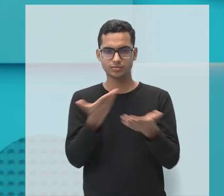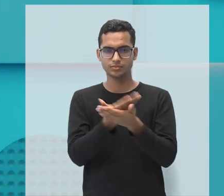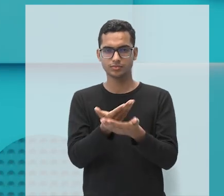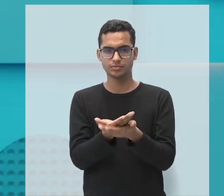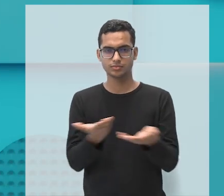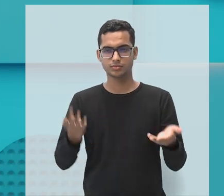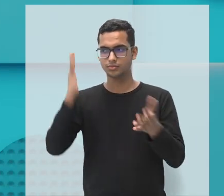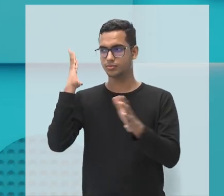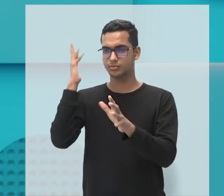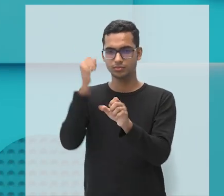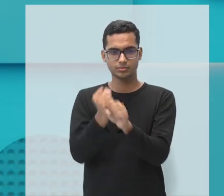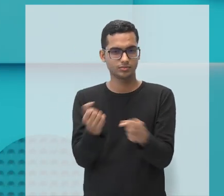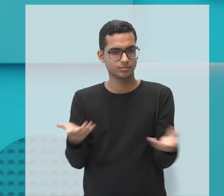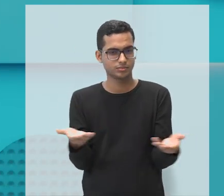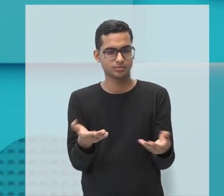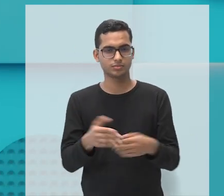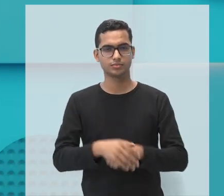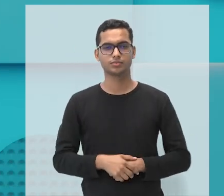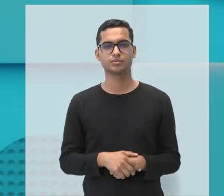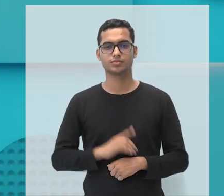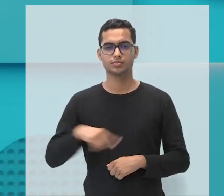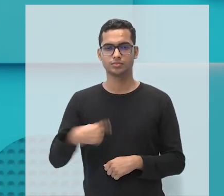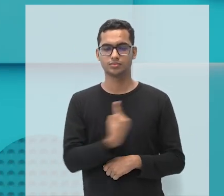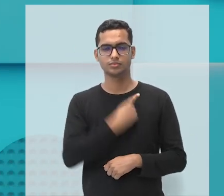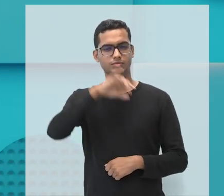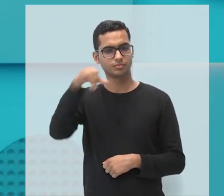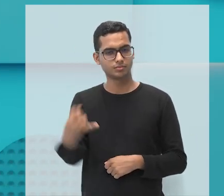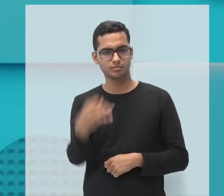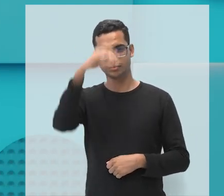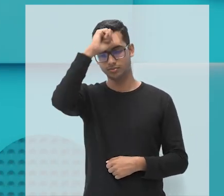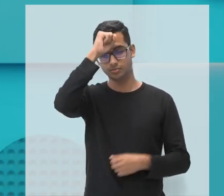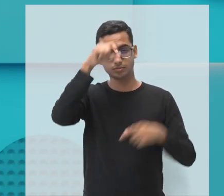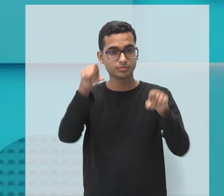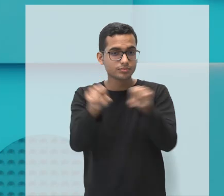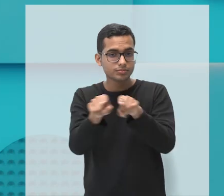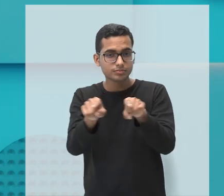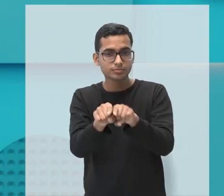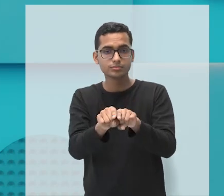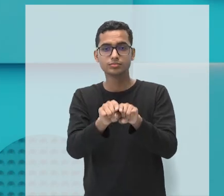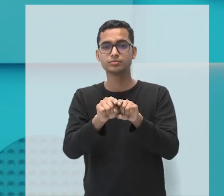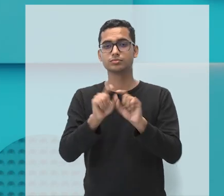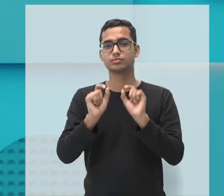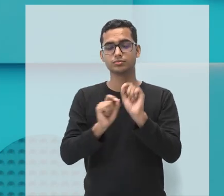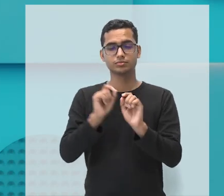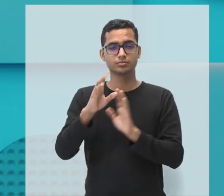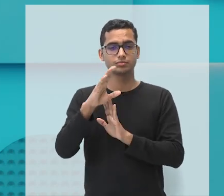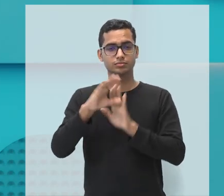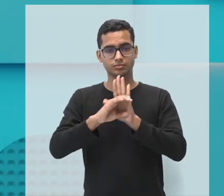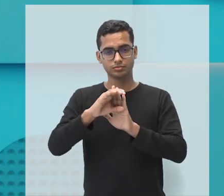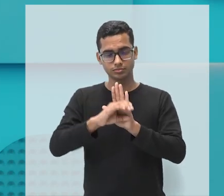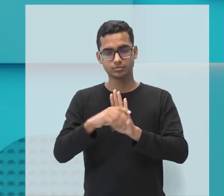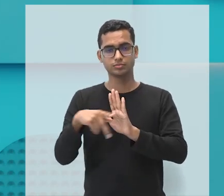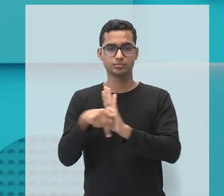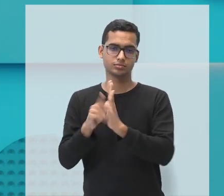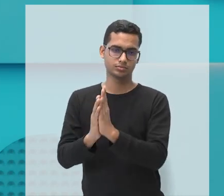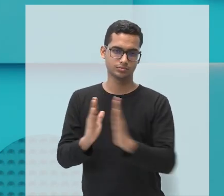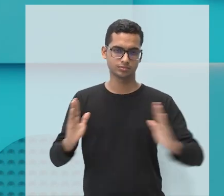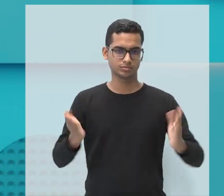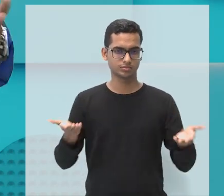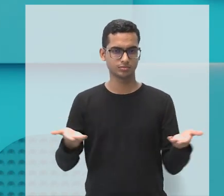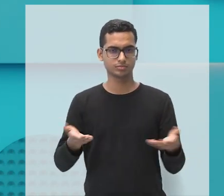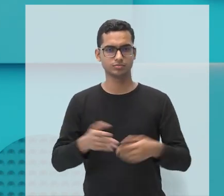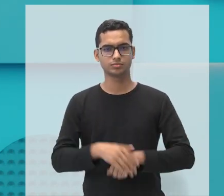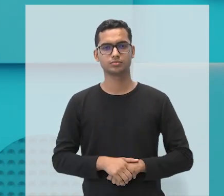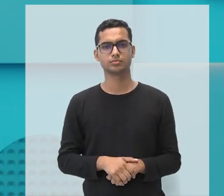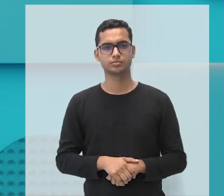nesta aula de revisão, onde nós iremos aprender um pouco mais, rever um pouco dos conceitos estudados ao longo desta unidade.